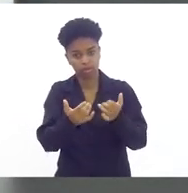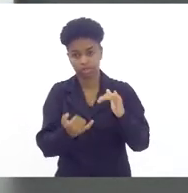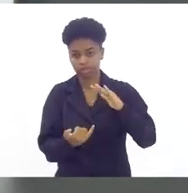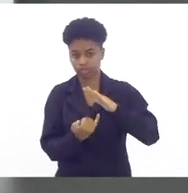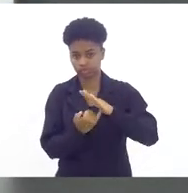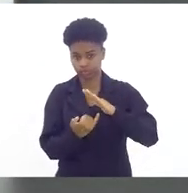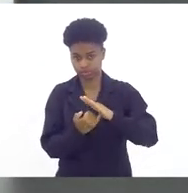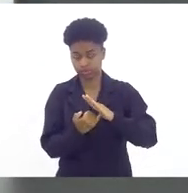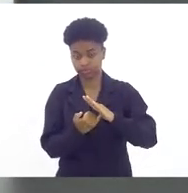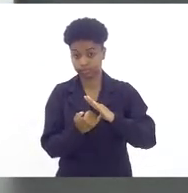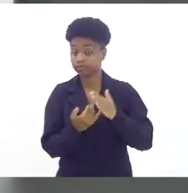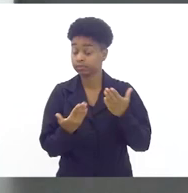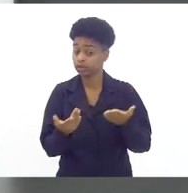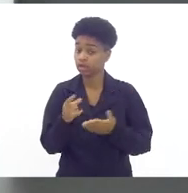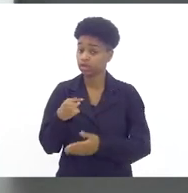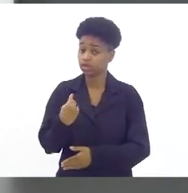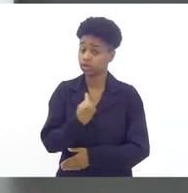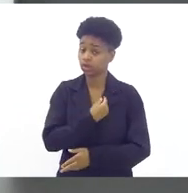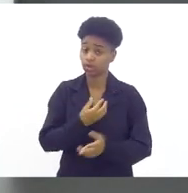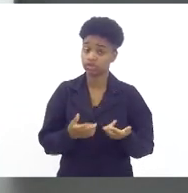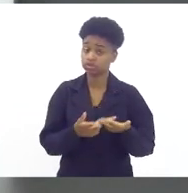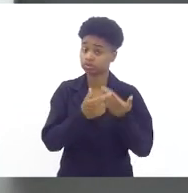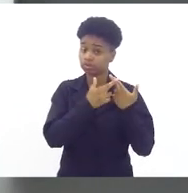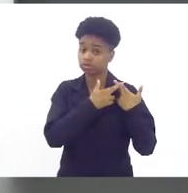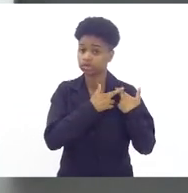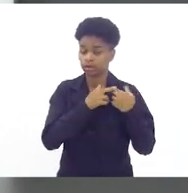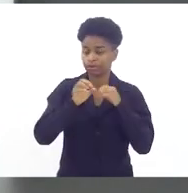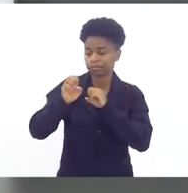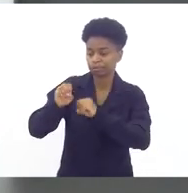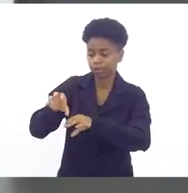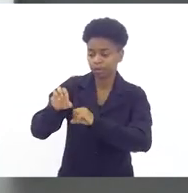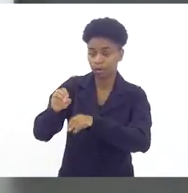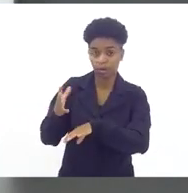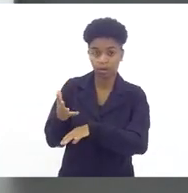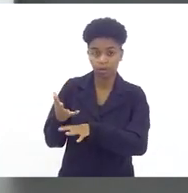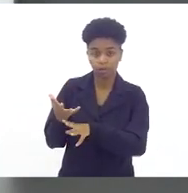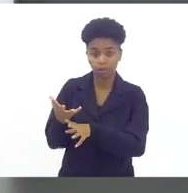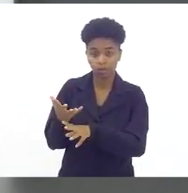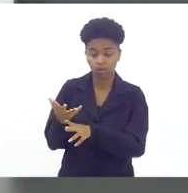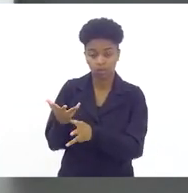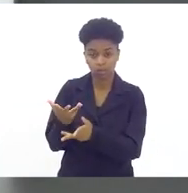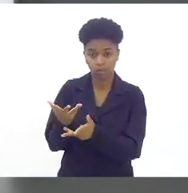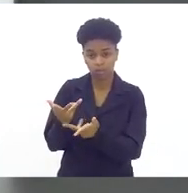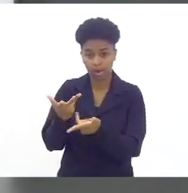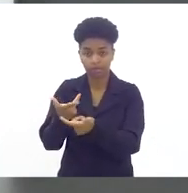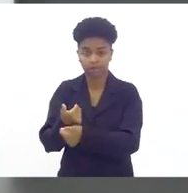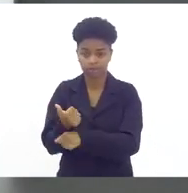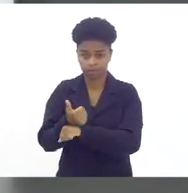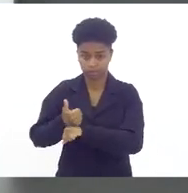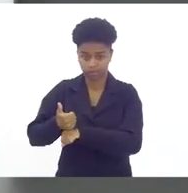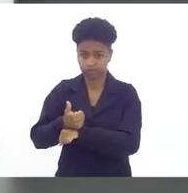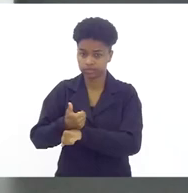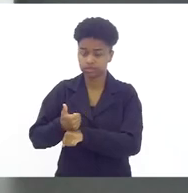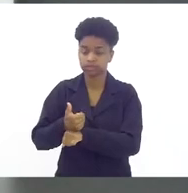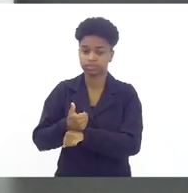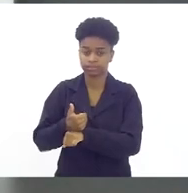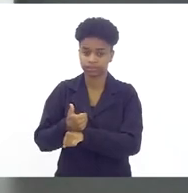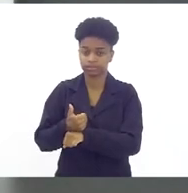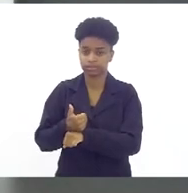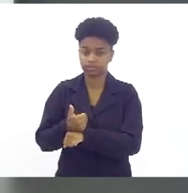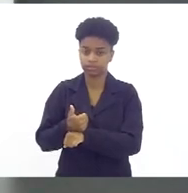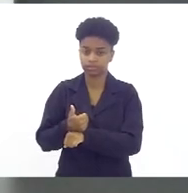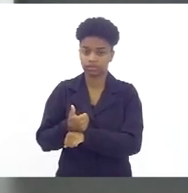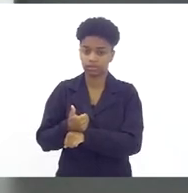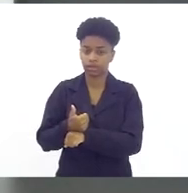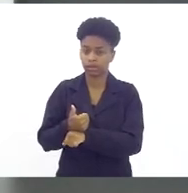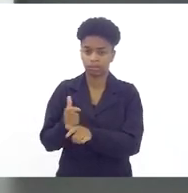caso nós somos responsáveis pela qualificação profissional de uma grande parcela tá da